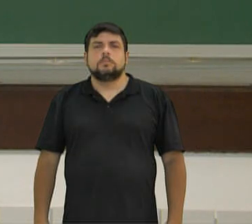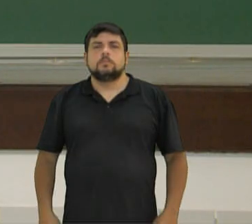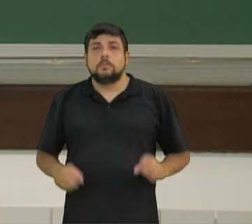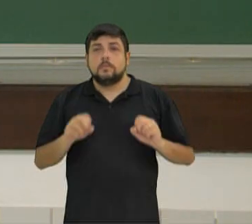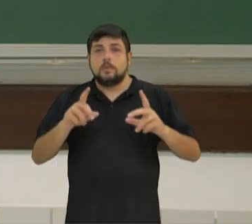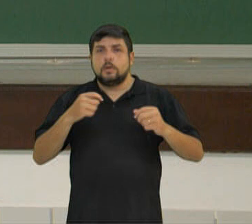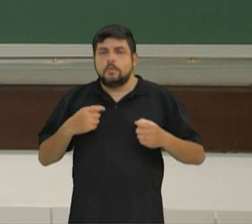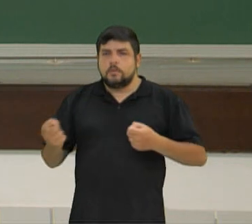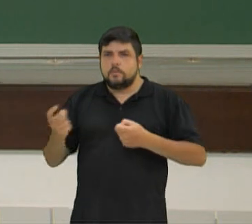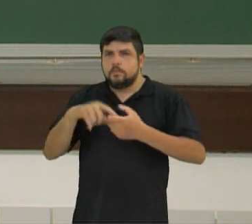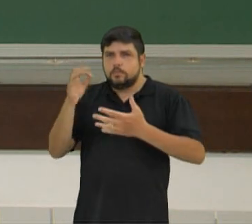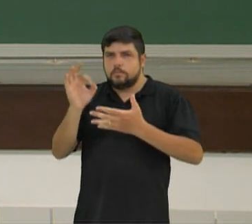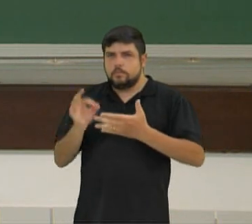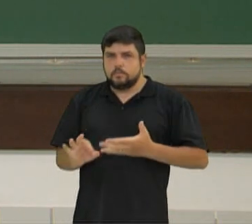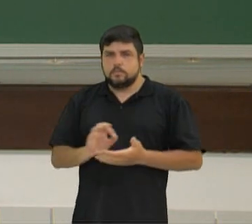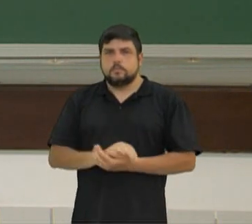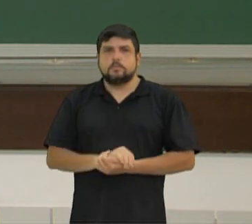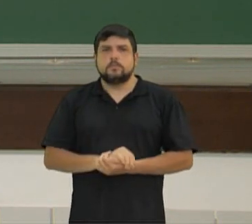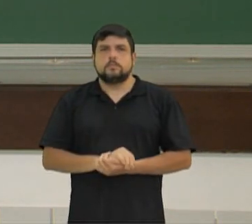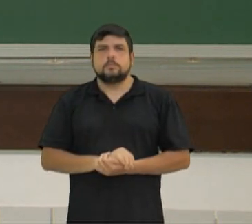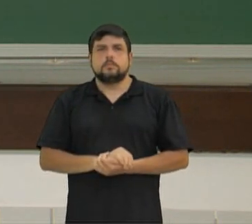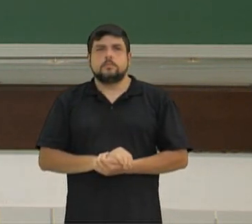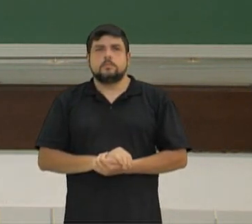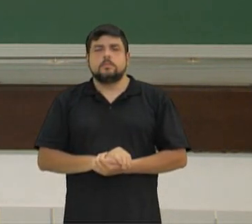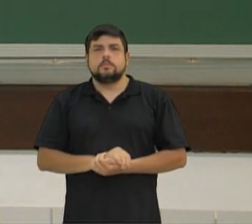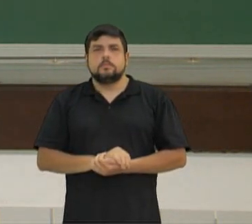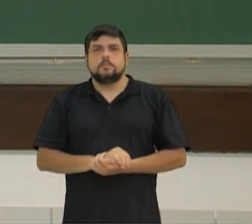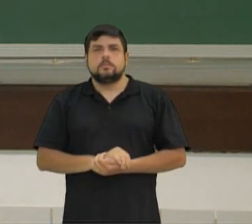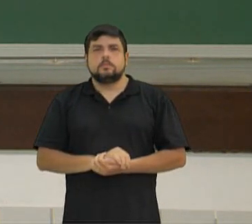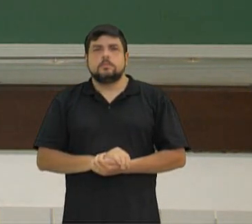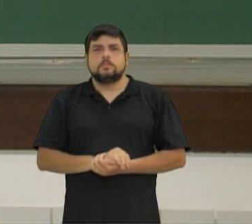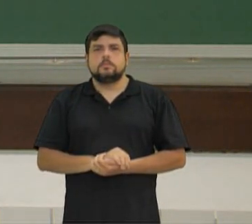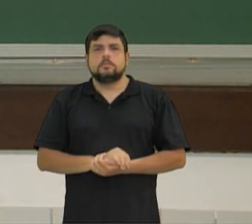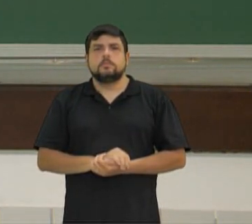Vamos para a correção da atividade? Olha